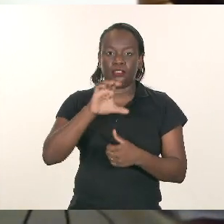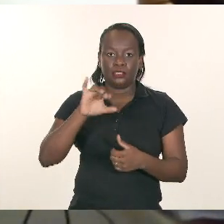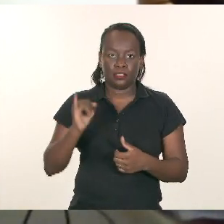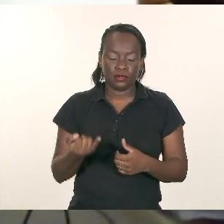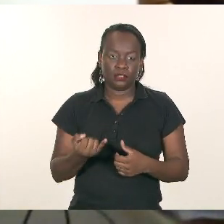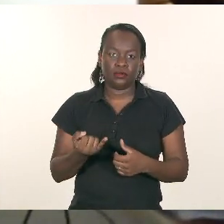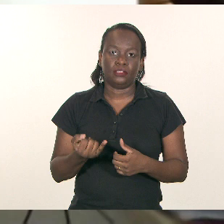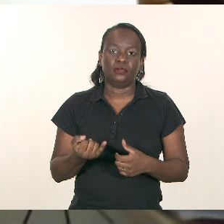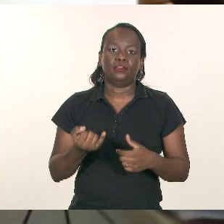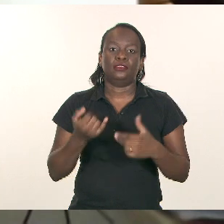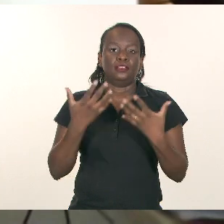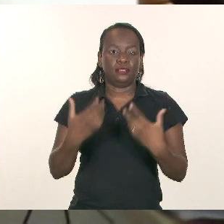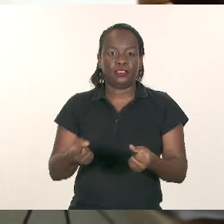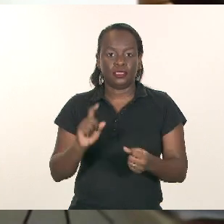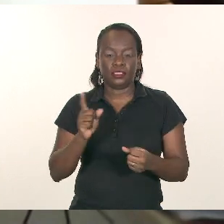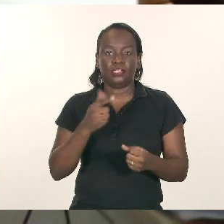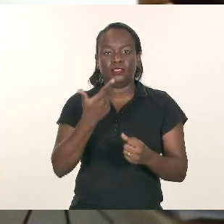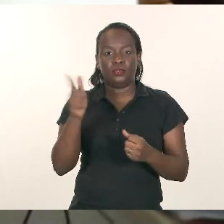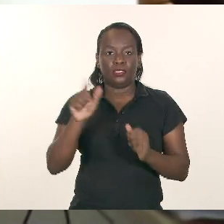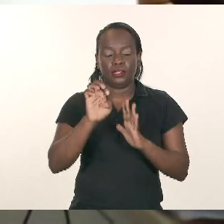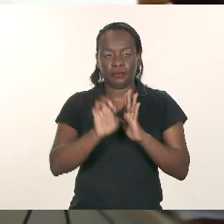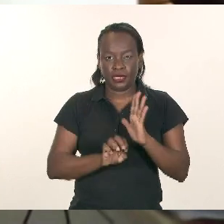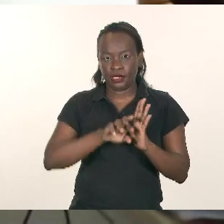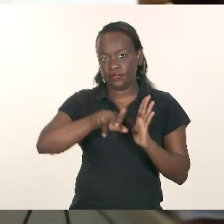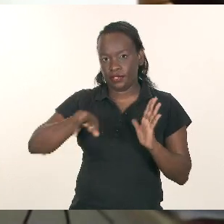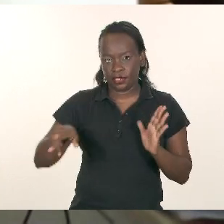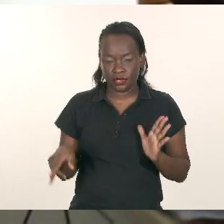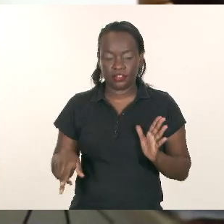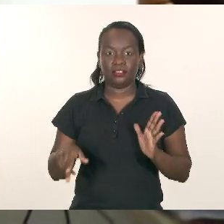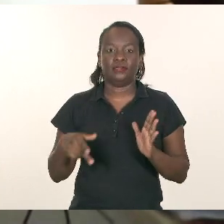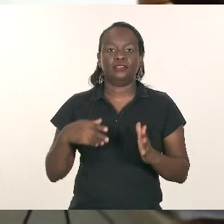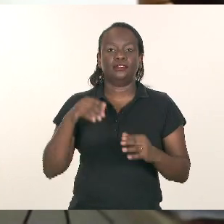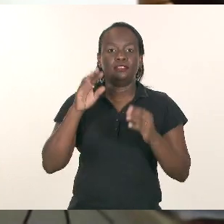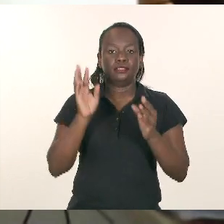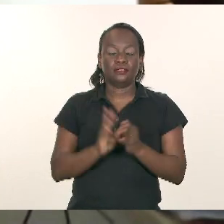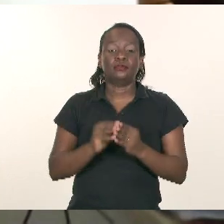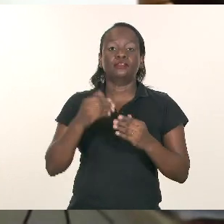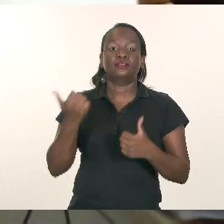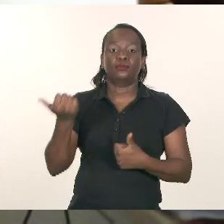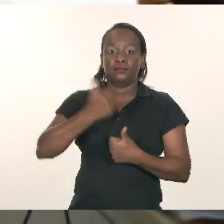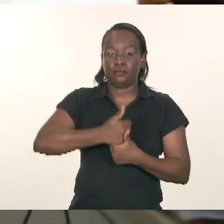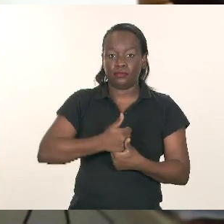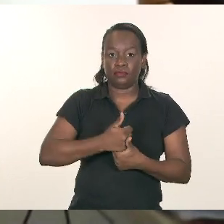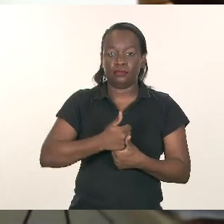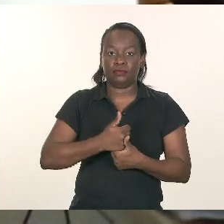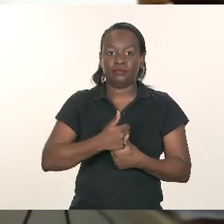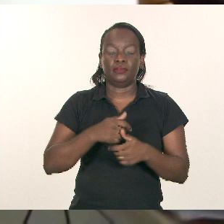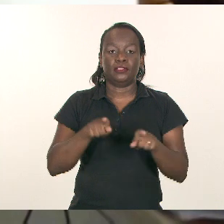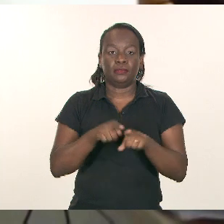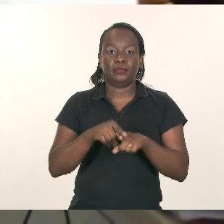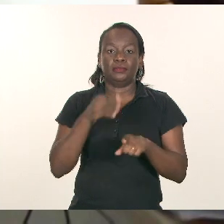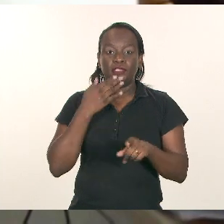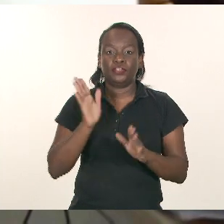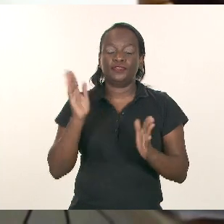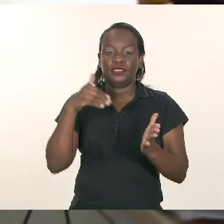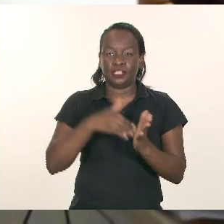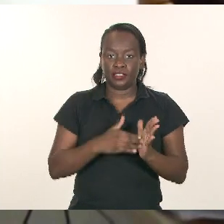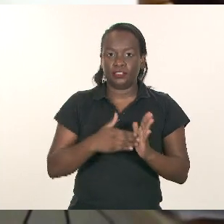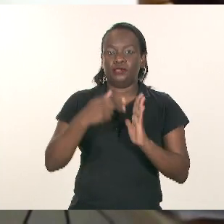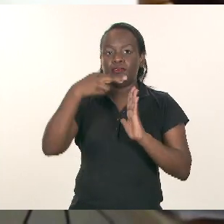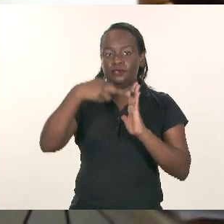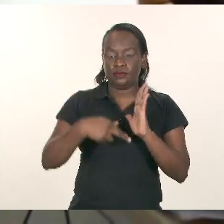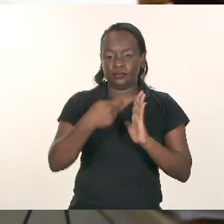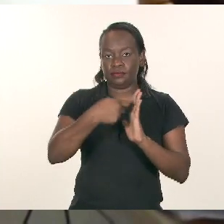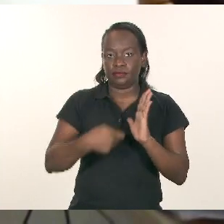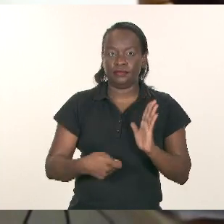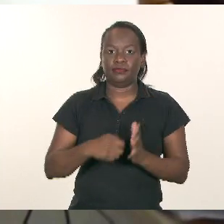CCJ, contrária às demais emendas, concluindo por substitutivo, também pedindo a Vossa Excelência a